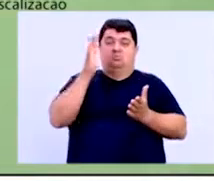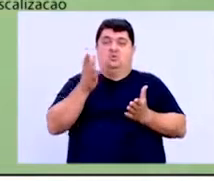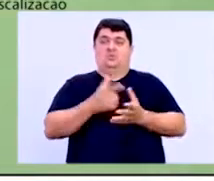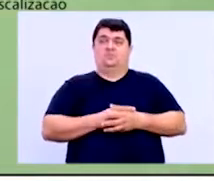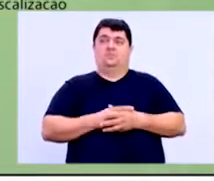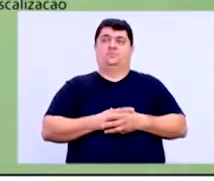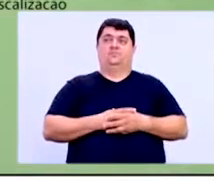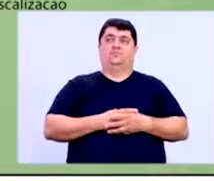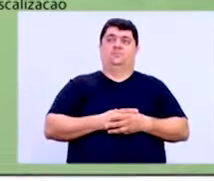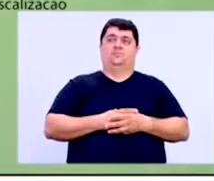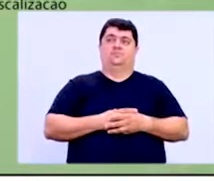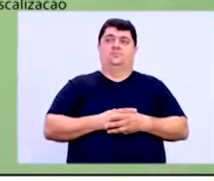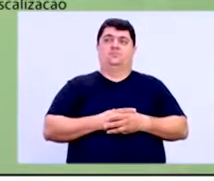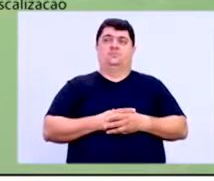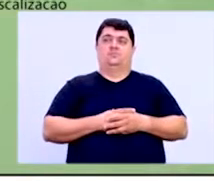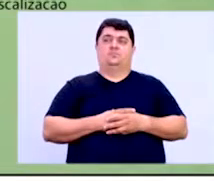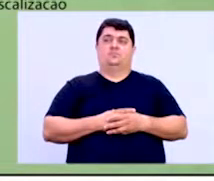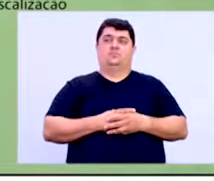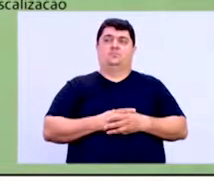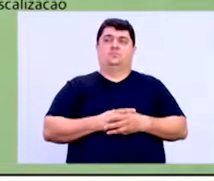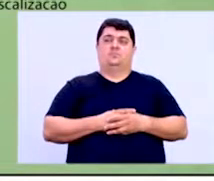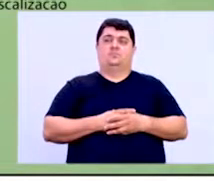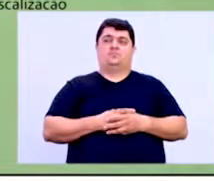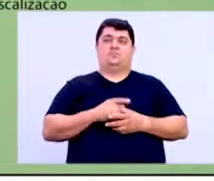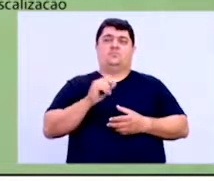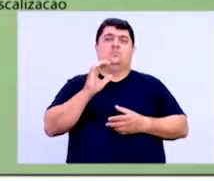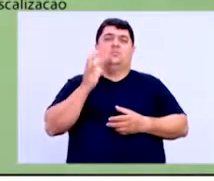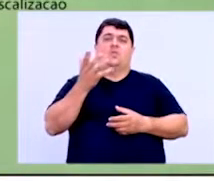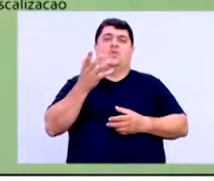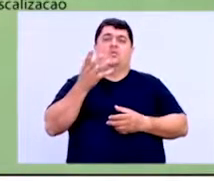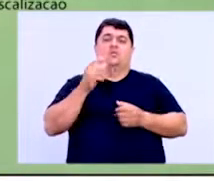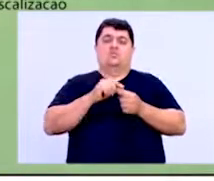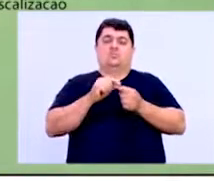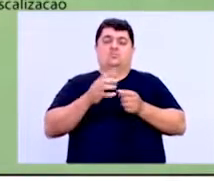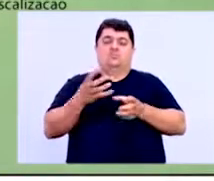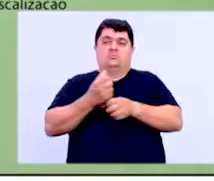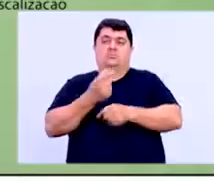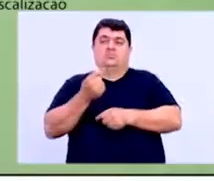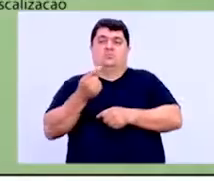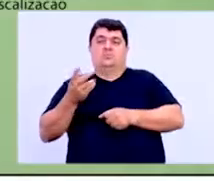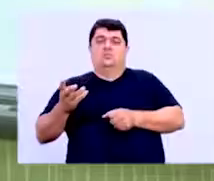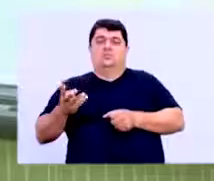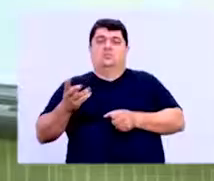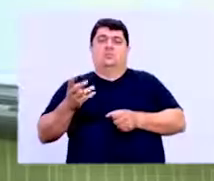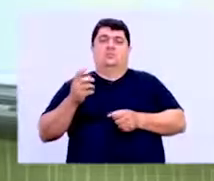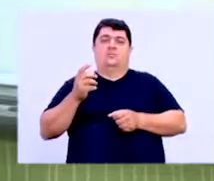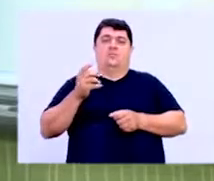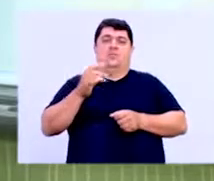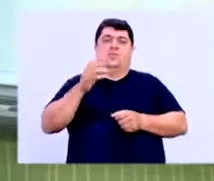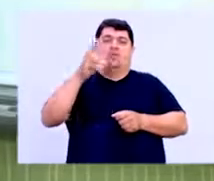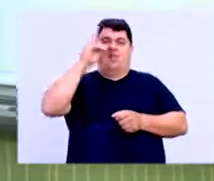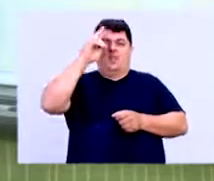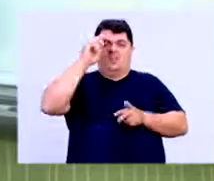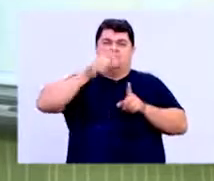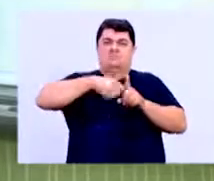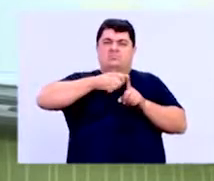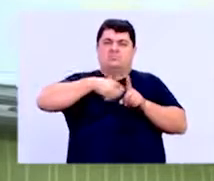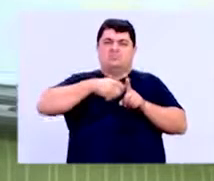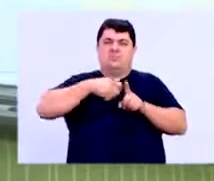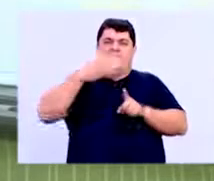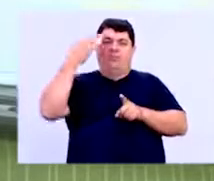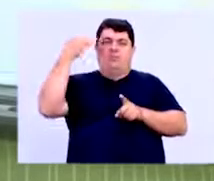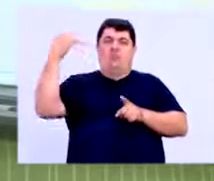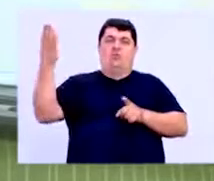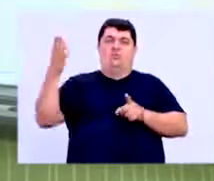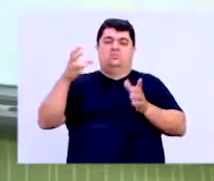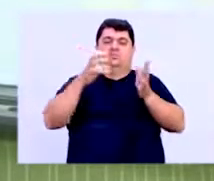De novo, o que acontece nessa formação de preço? Acontece o seguinte, lembra aquele tênisinho famoso